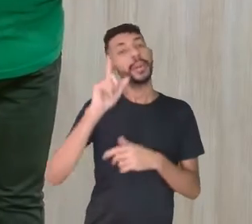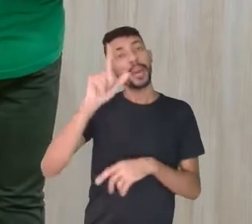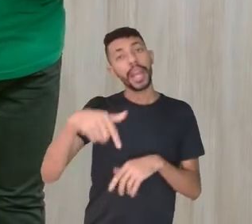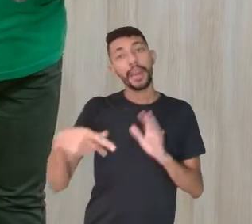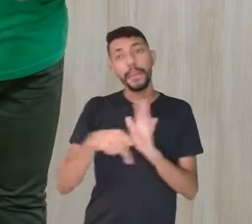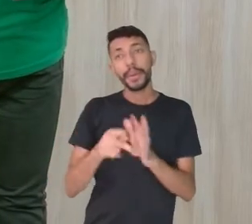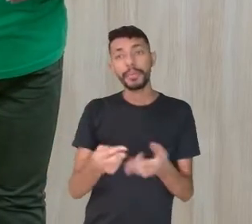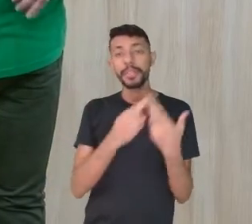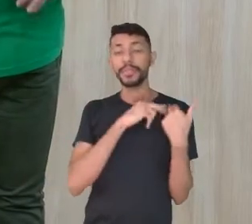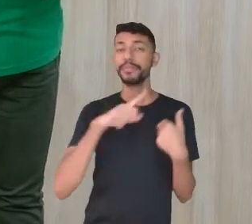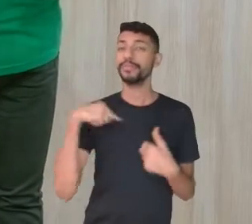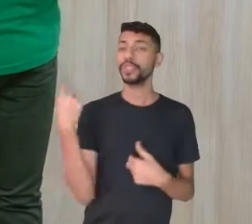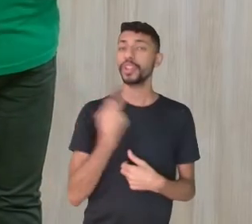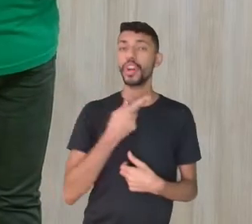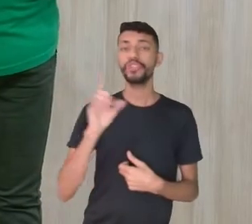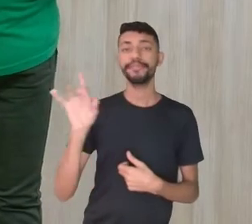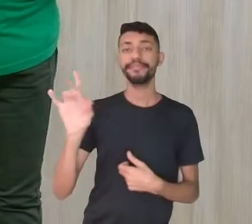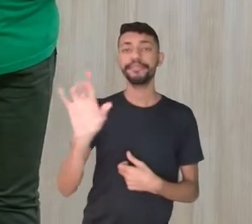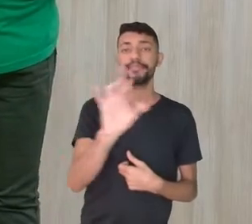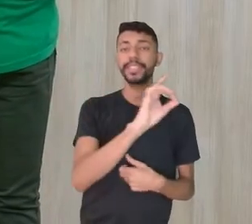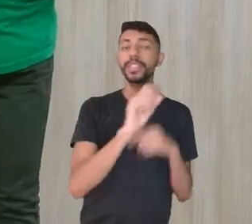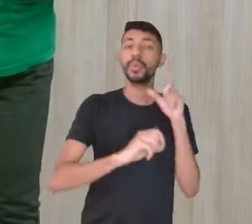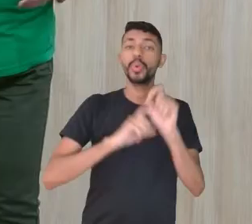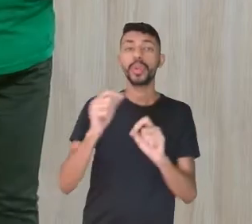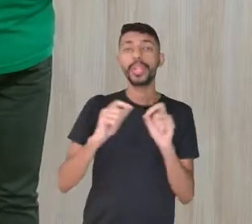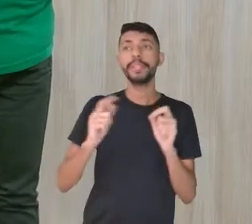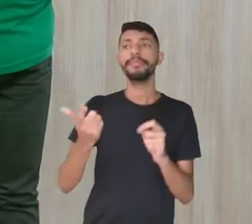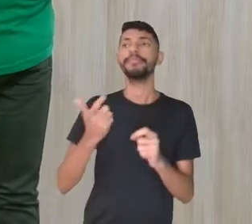a cada um de nós temos pulso